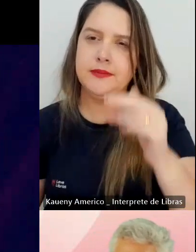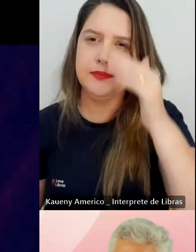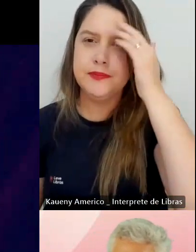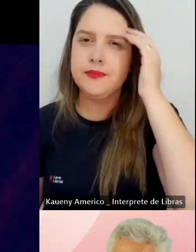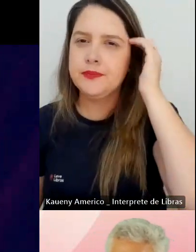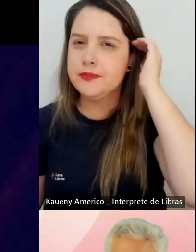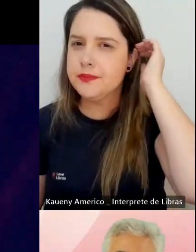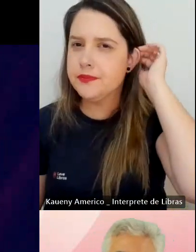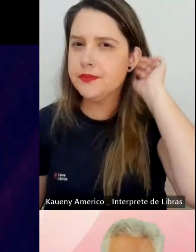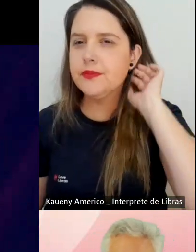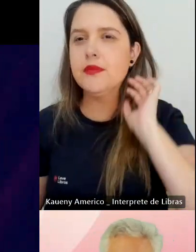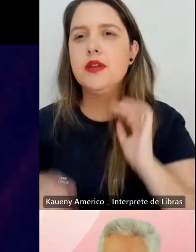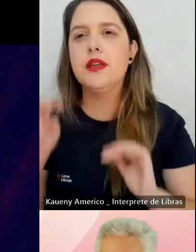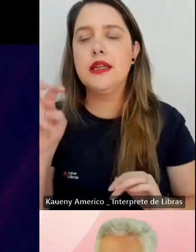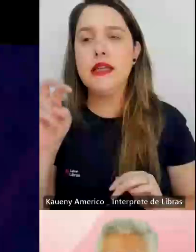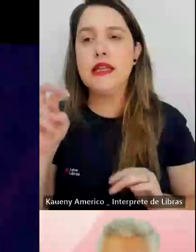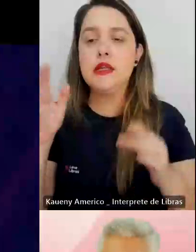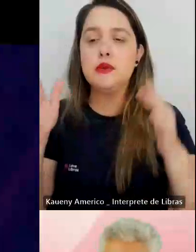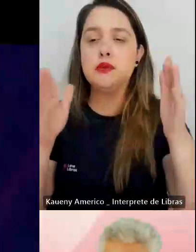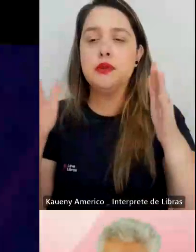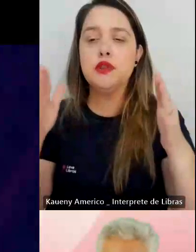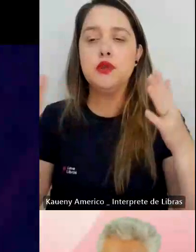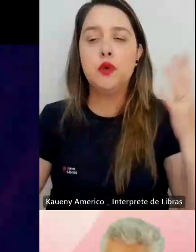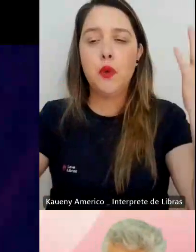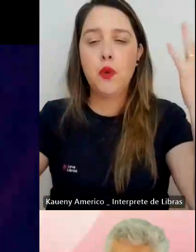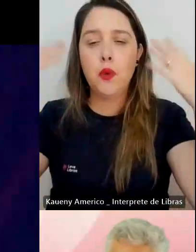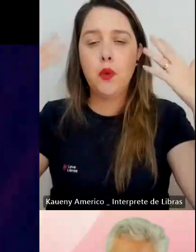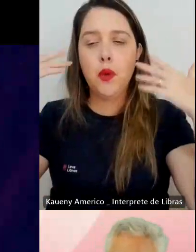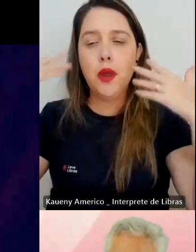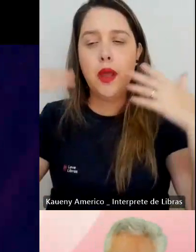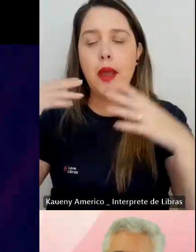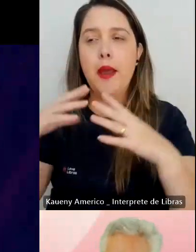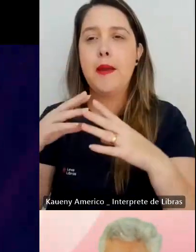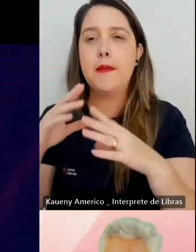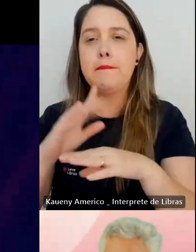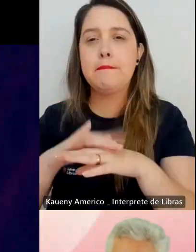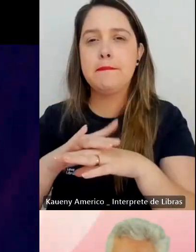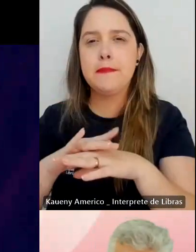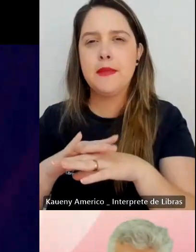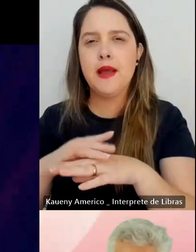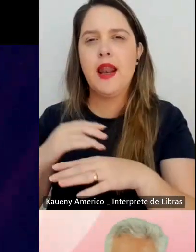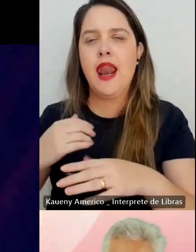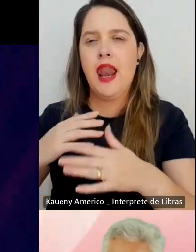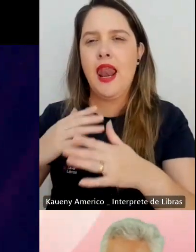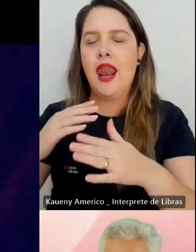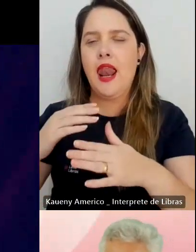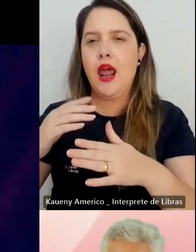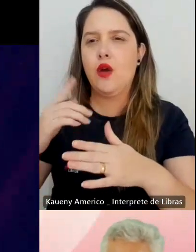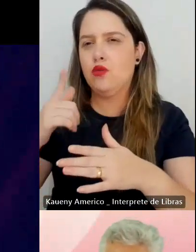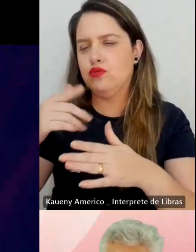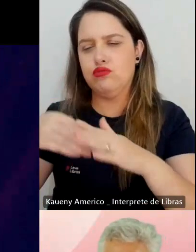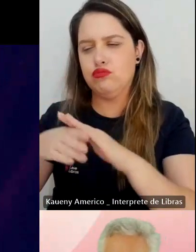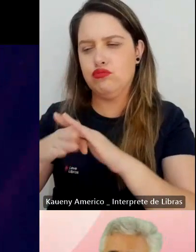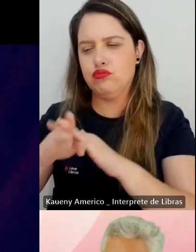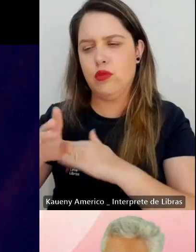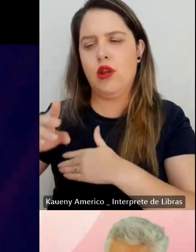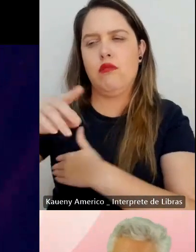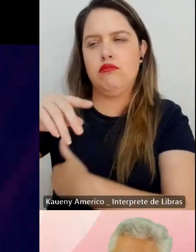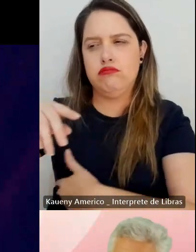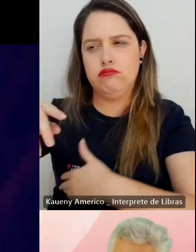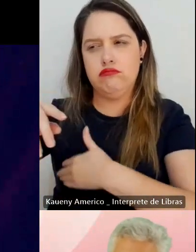ele cita, durante o banho com a pele ensaboada. O próprio ato de lavar a mama, a mulher consegue sentir se tem algo diferente, ela